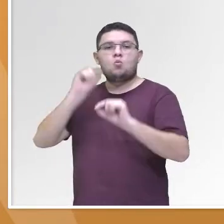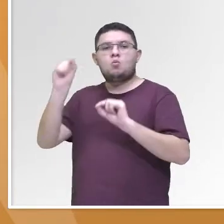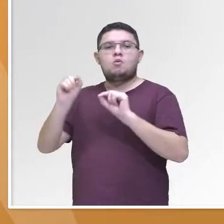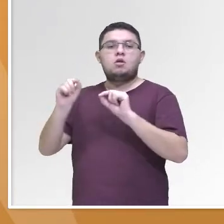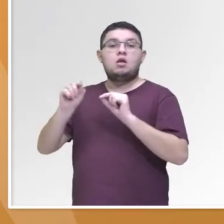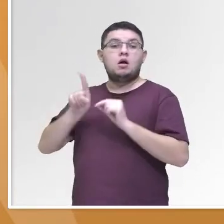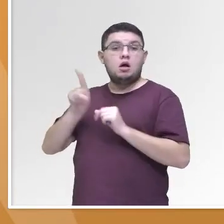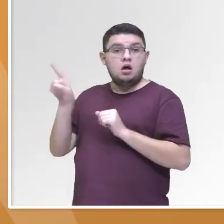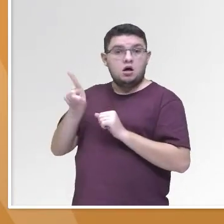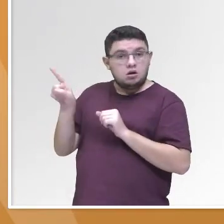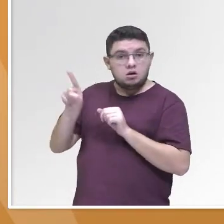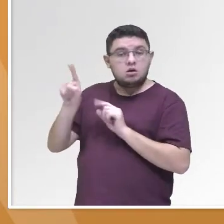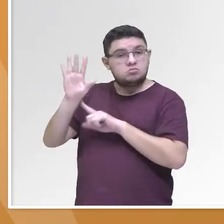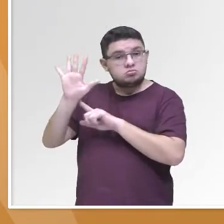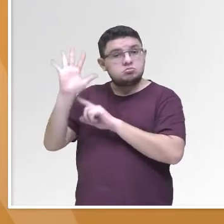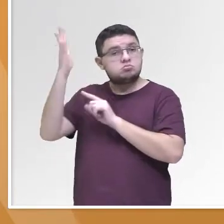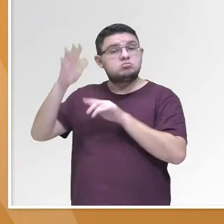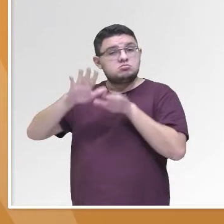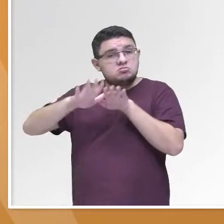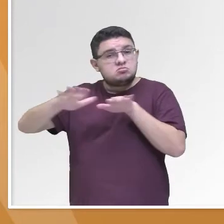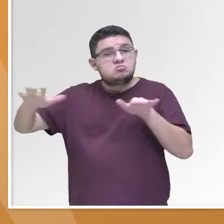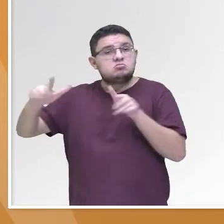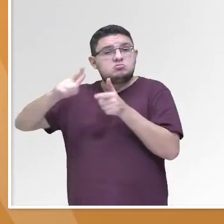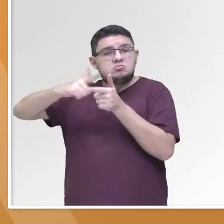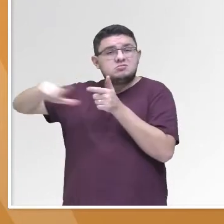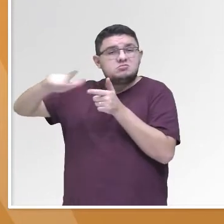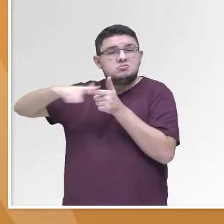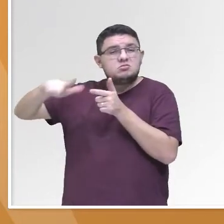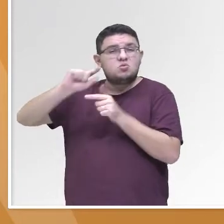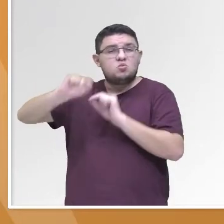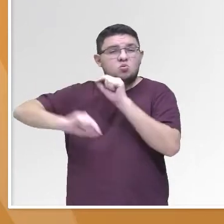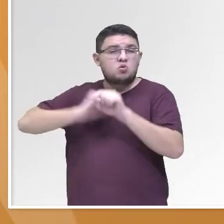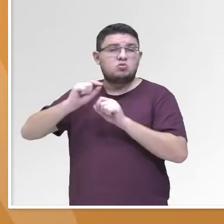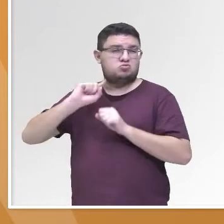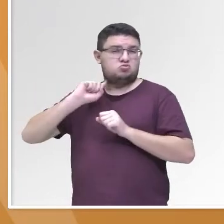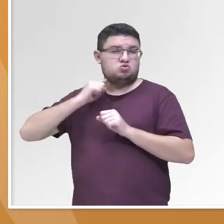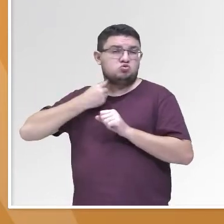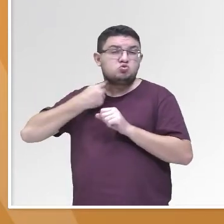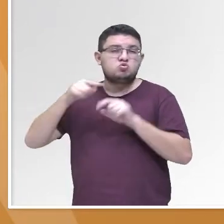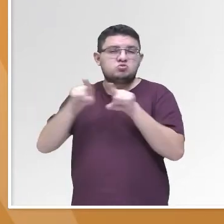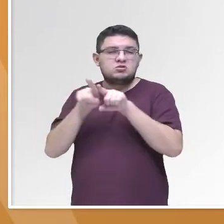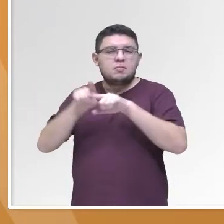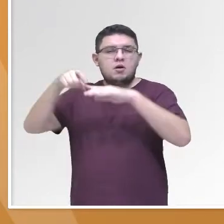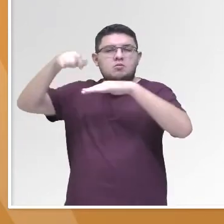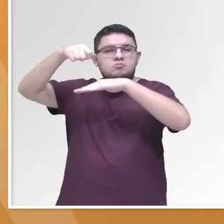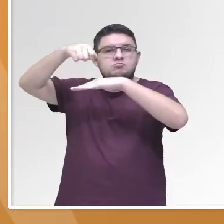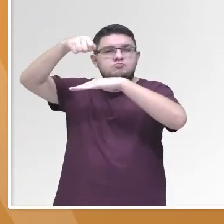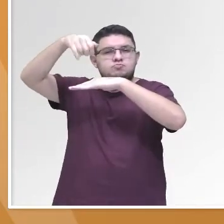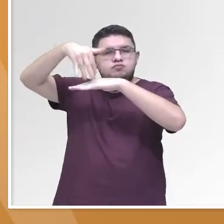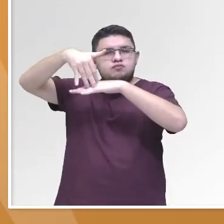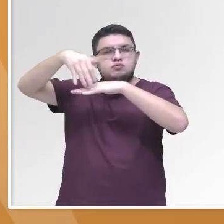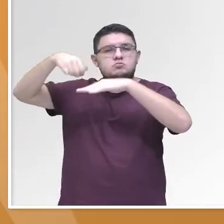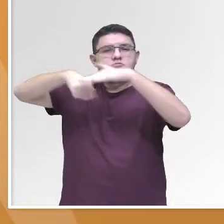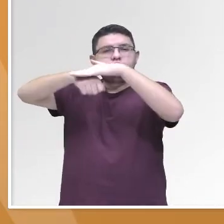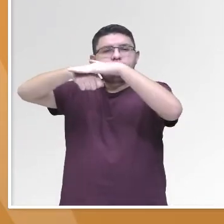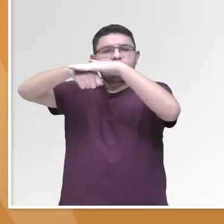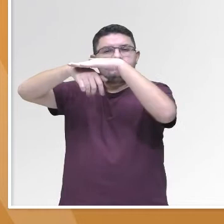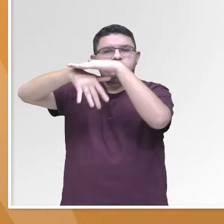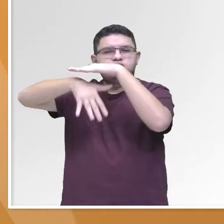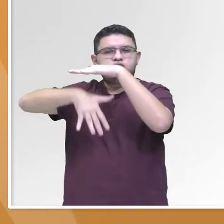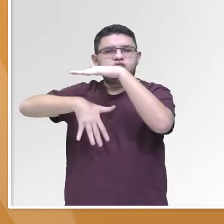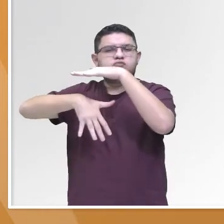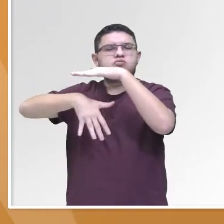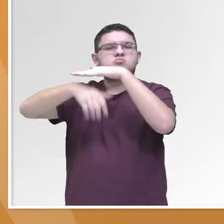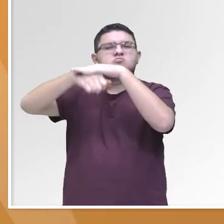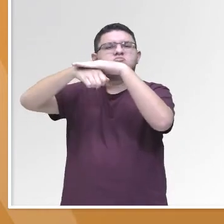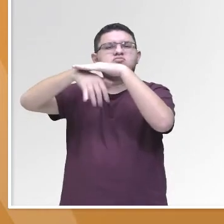vai passar ali por um grande problema de poluição, infiltração do chorume que vai ser acumulado aí por esse lixo, né? Que vai infiltrar